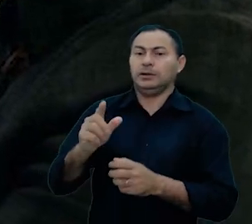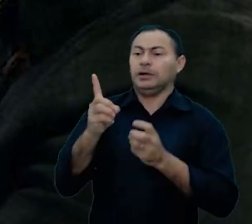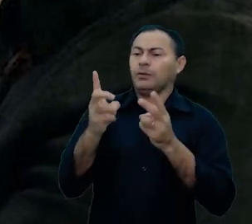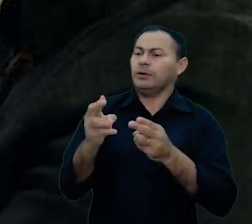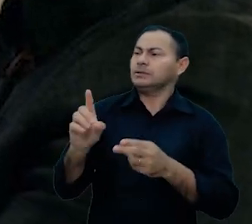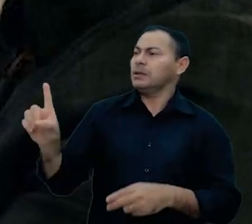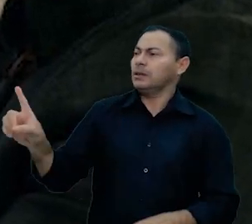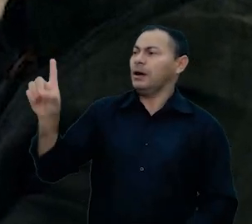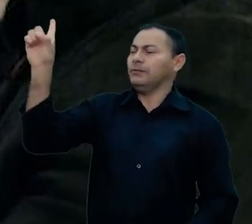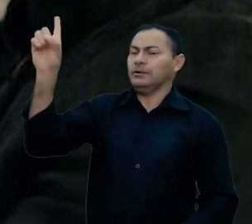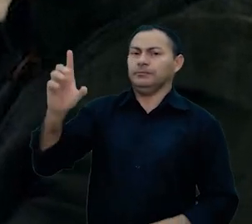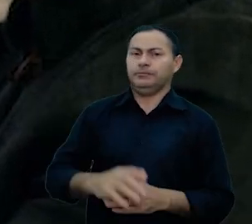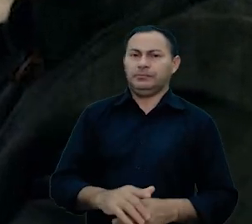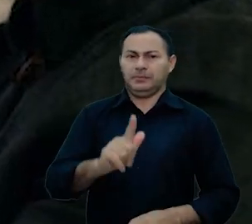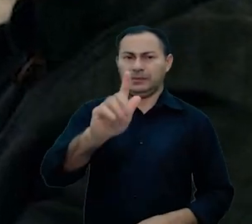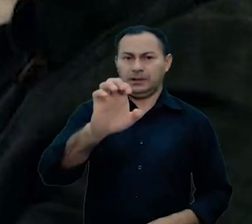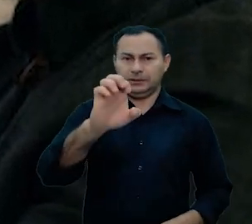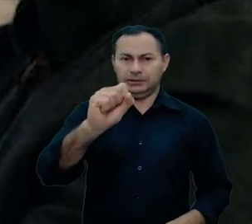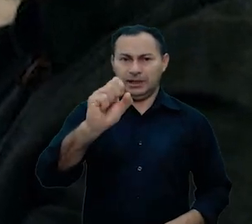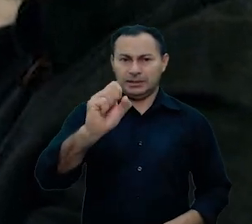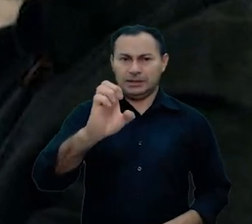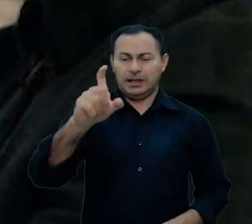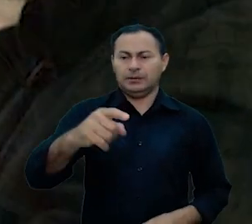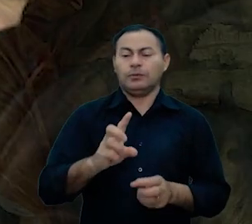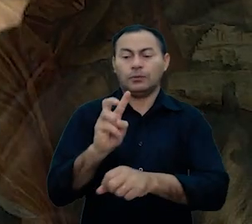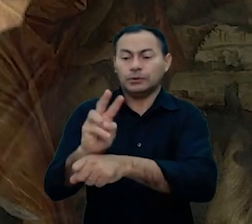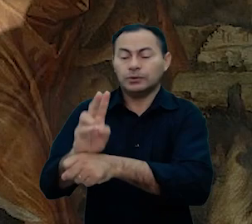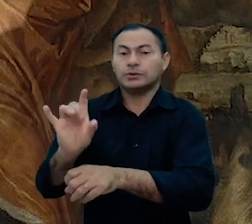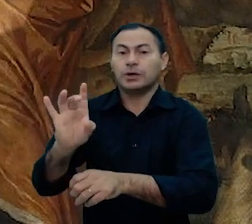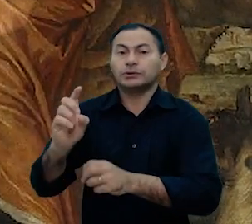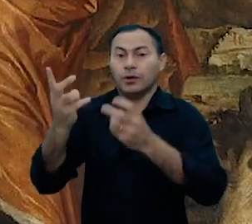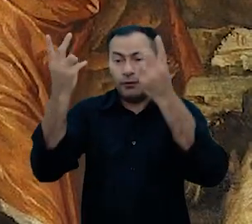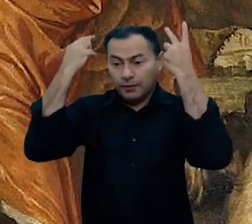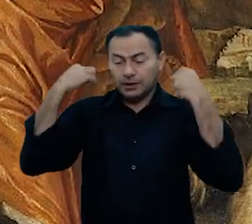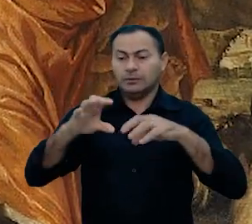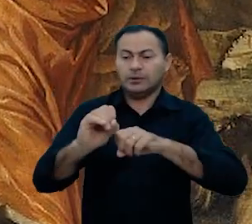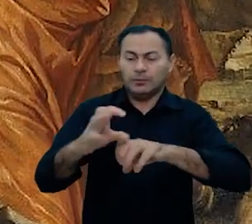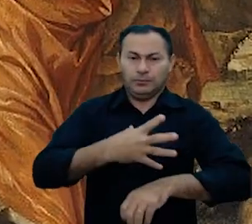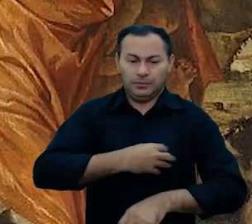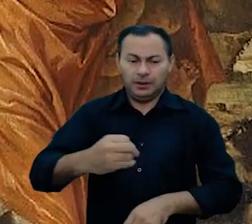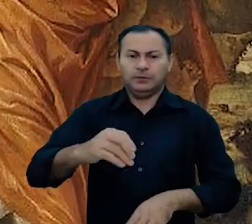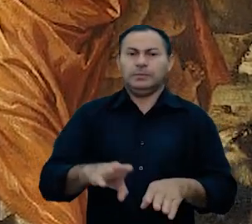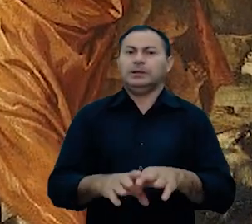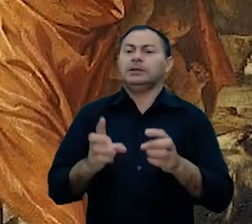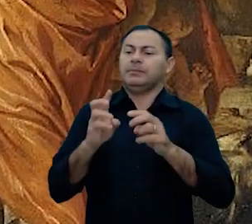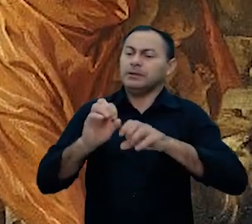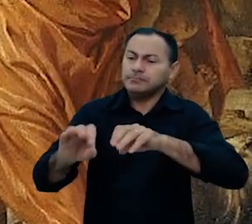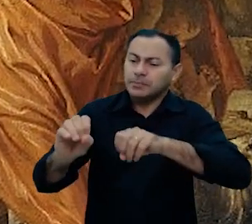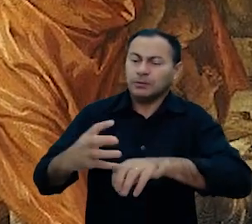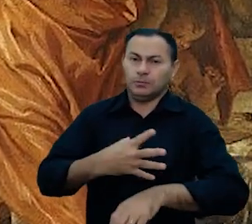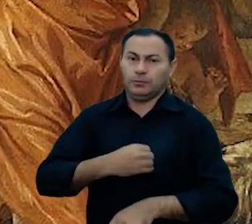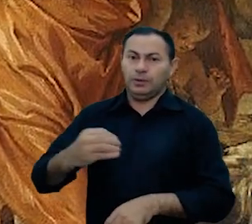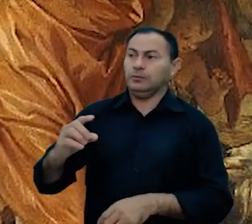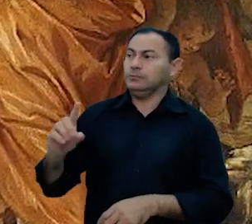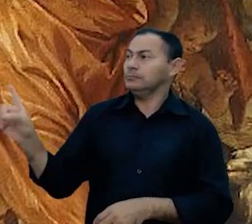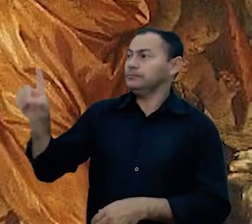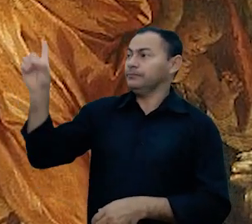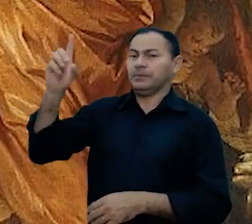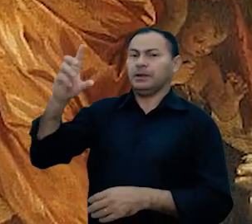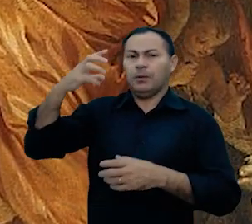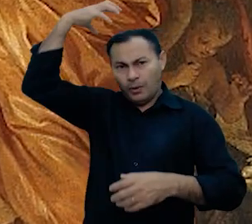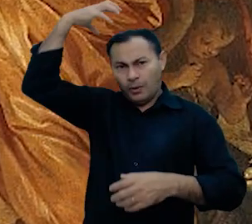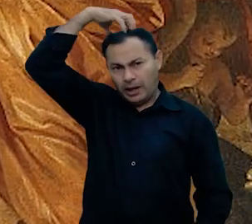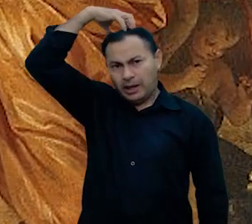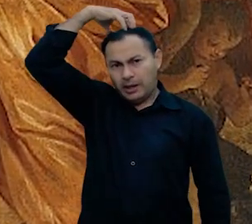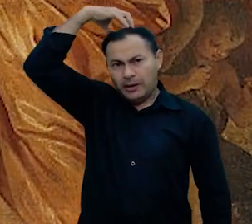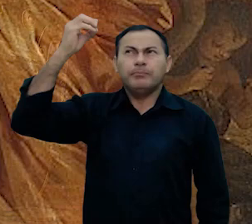de Davi. Jessé não criou somente ovelhas. Jessé criou filhos e criou um filho como Davi. Foi isso que o rei pensou